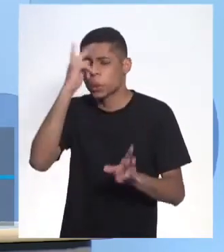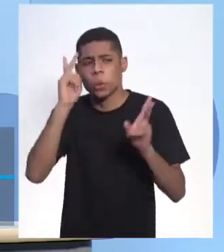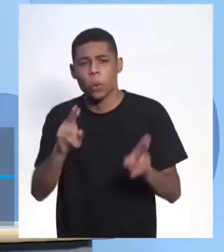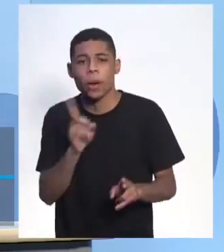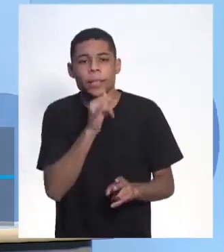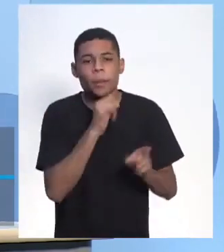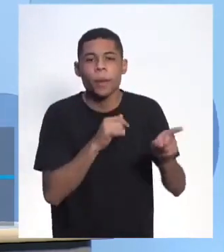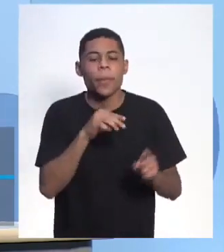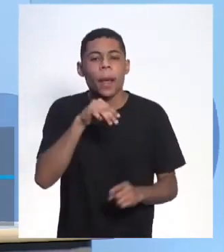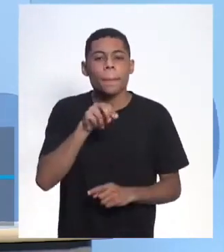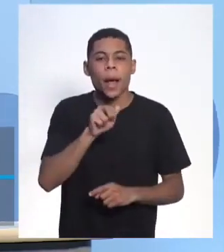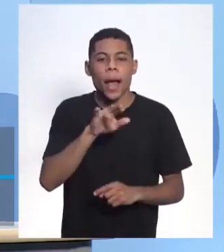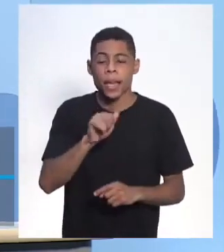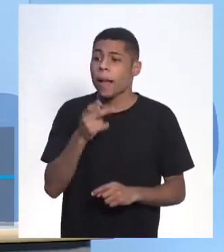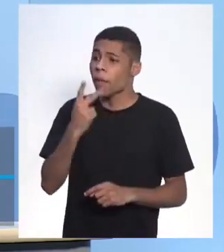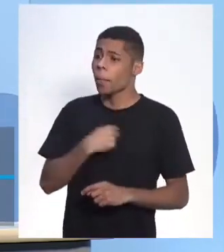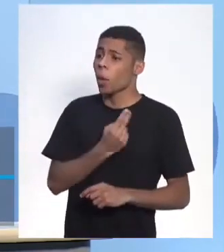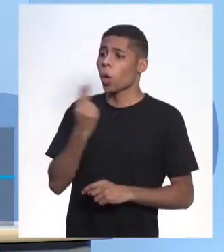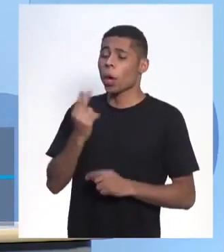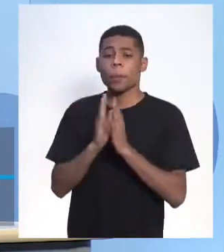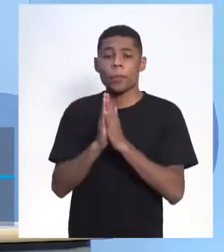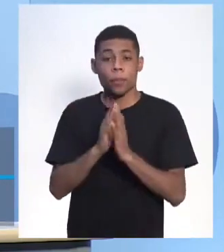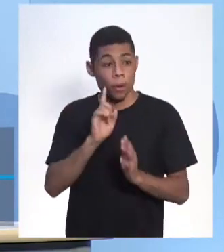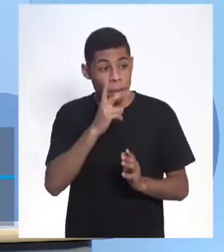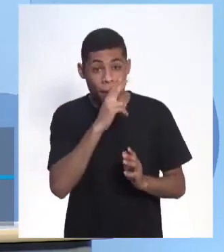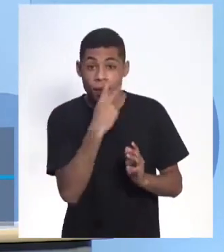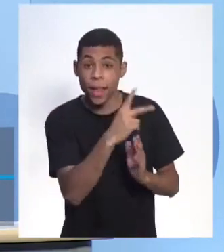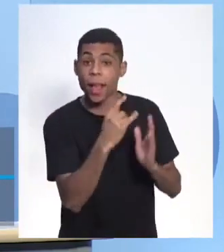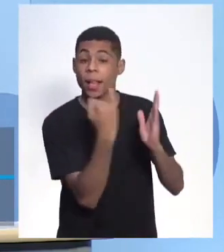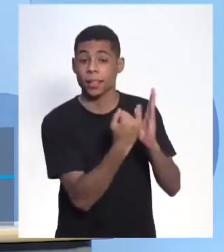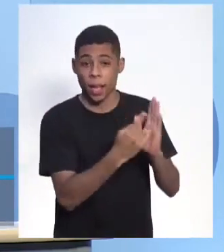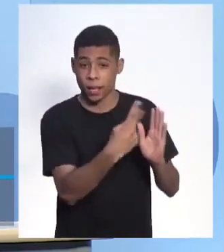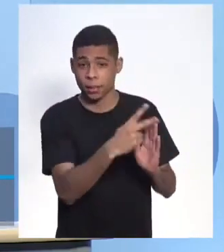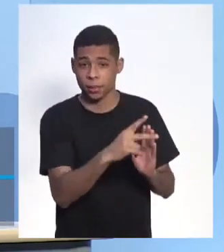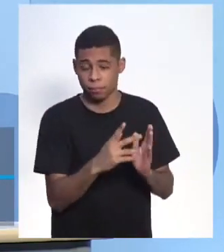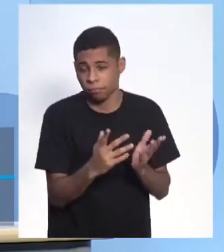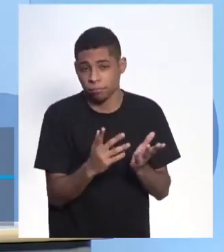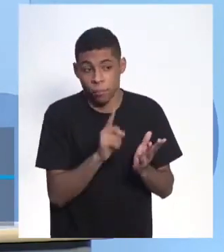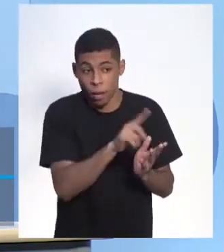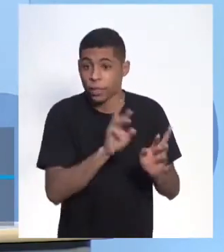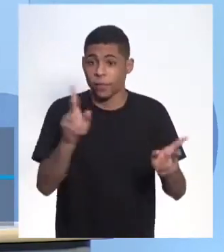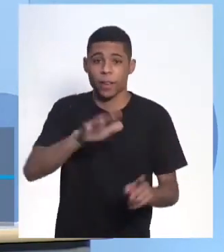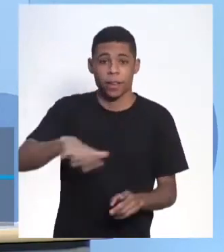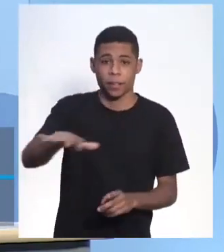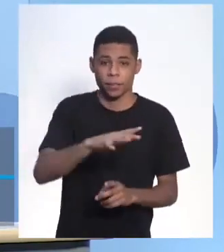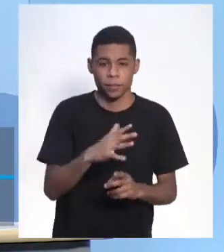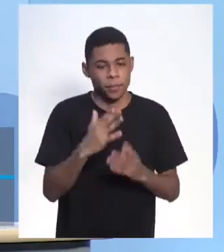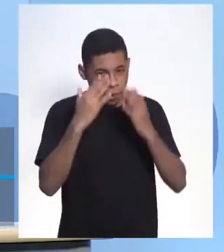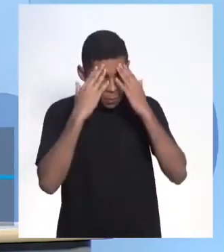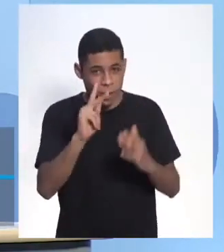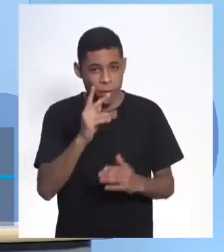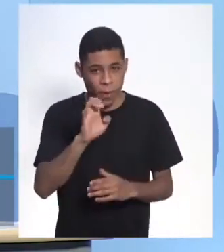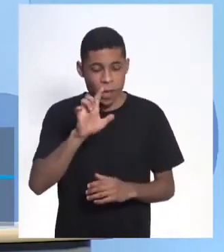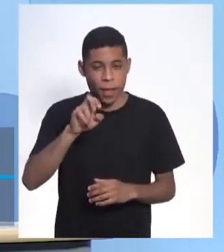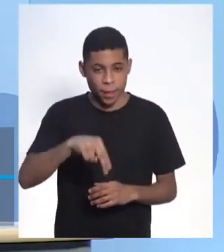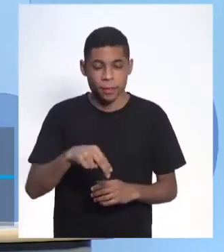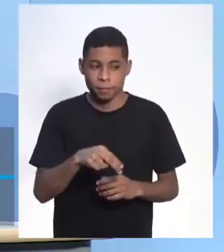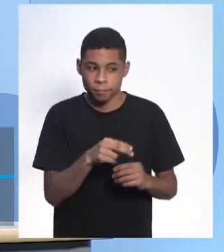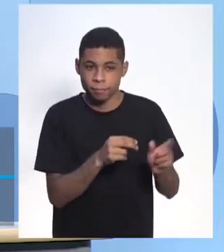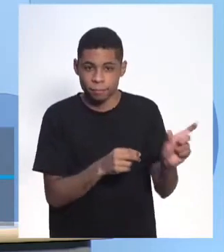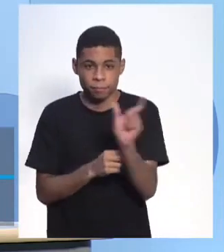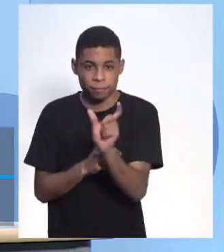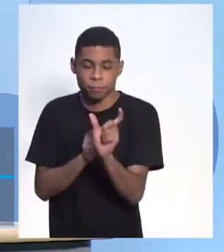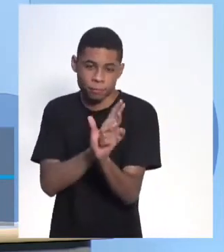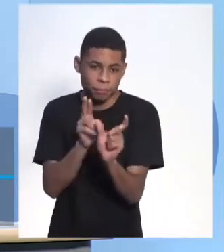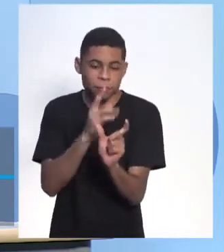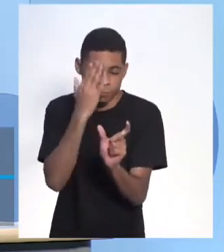meu nome, é um pedido de reconhecimento, é uma identidade que se distingue das demais. Então, eu quero até agradecer a Ellen por ter replicado aqui e